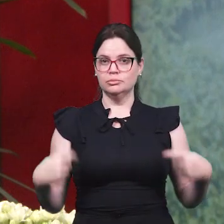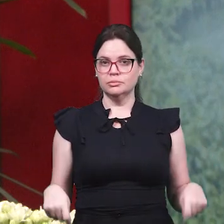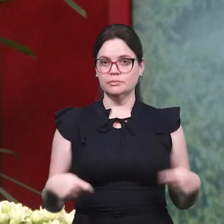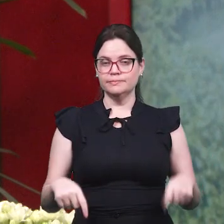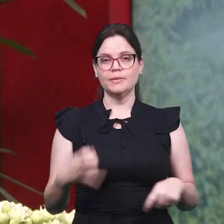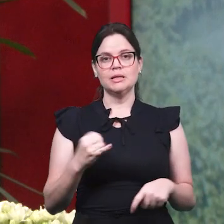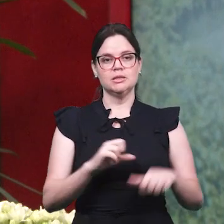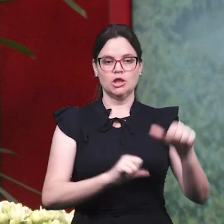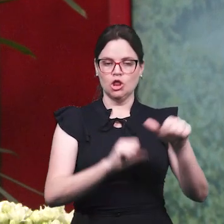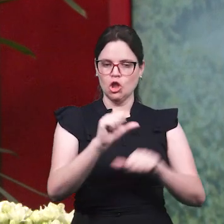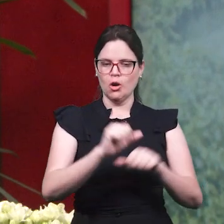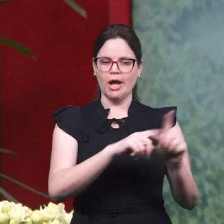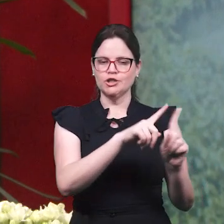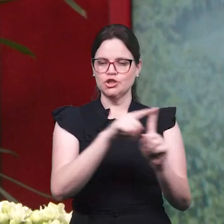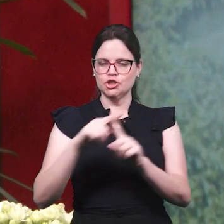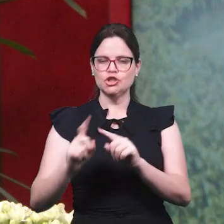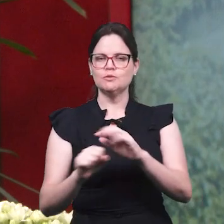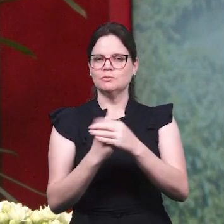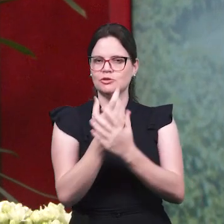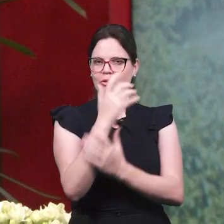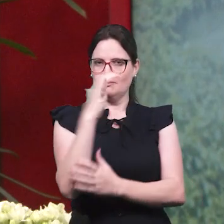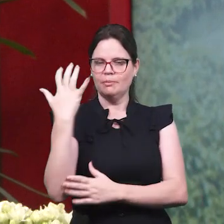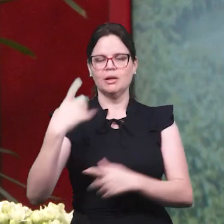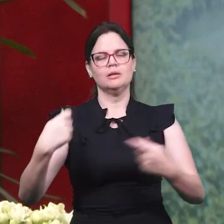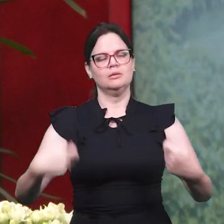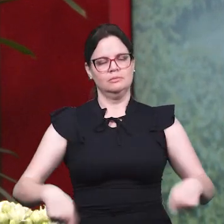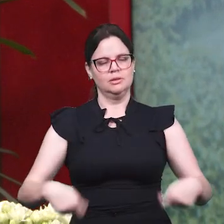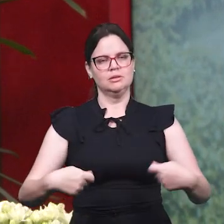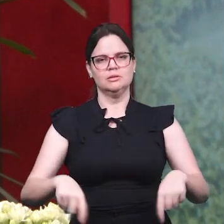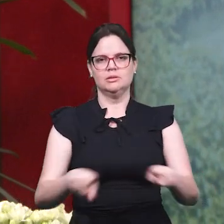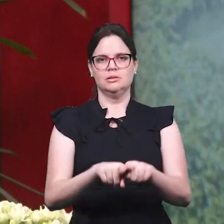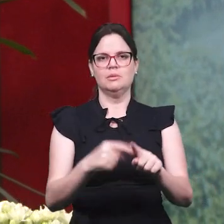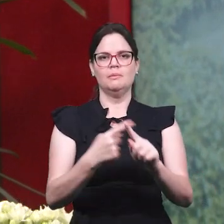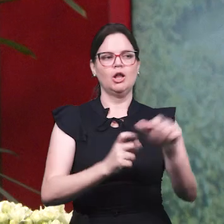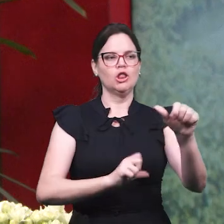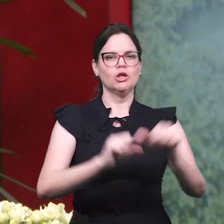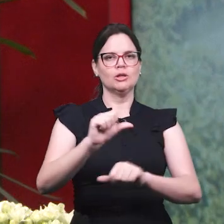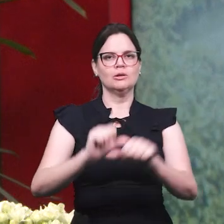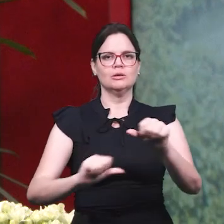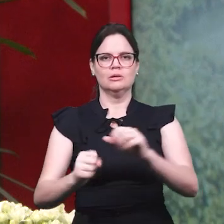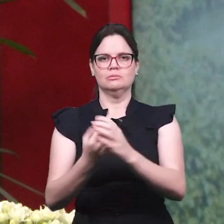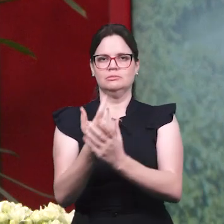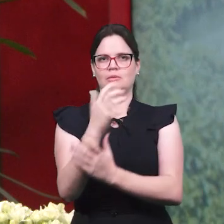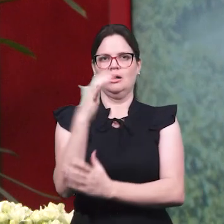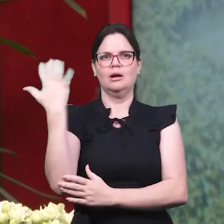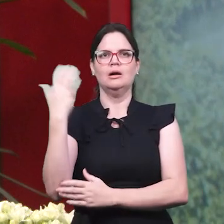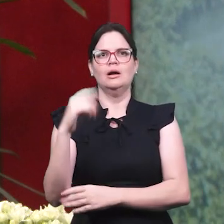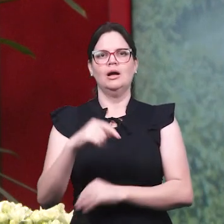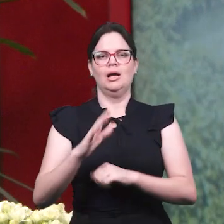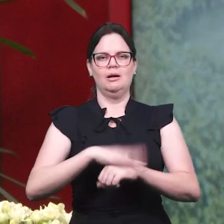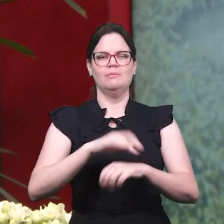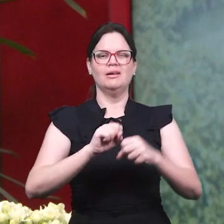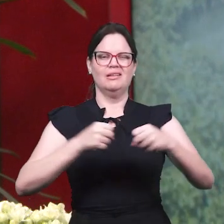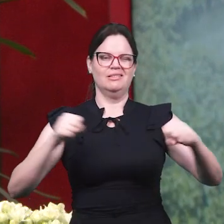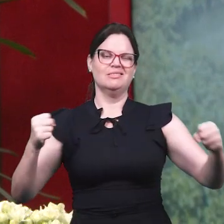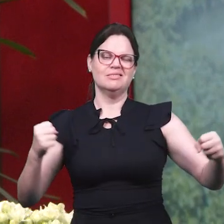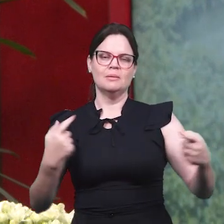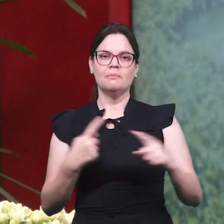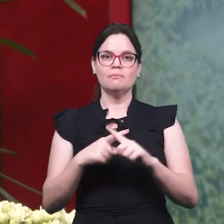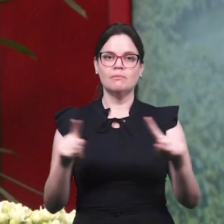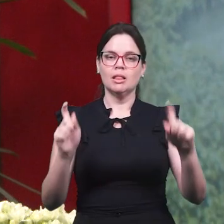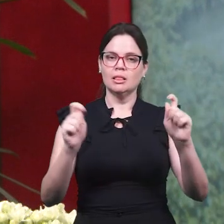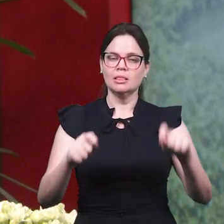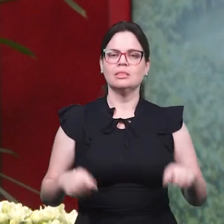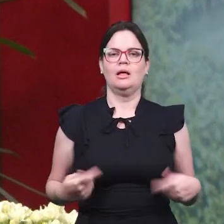fazer alternâncias de culturas também, né? Que geralmente a alternância de cultura são em propriedades grandes,